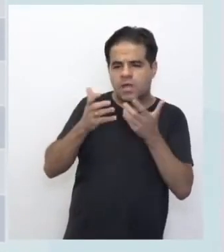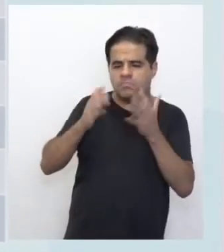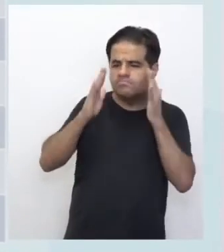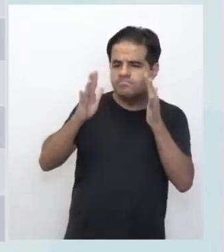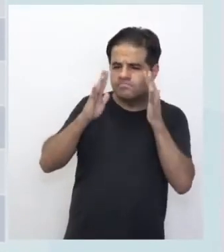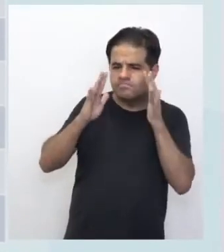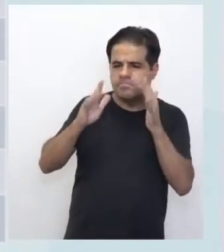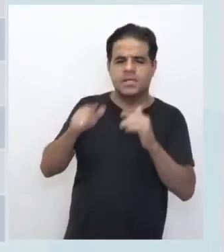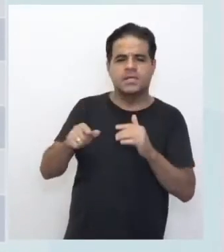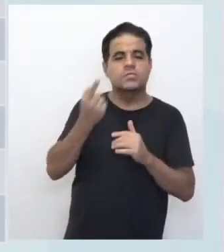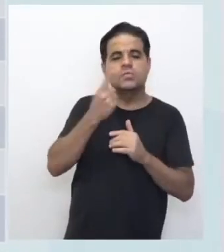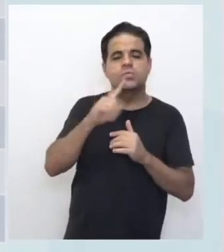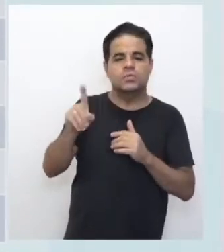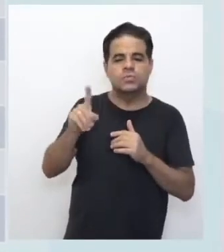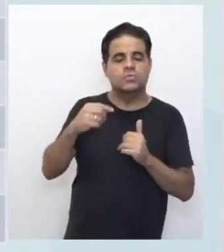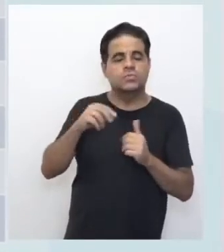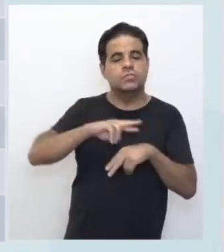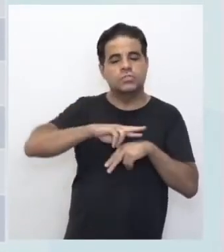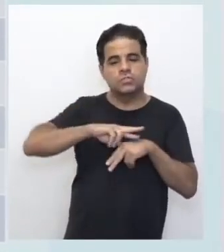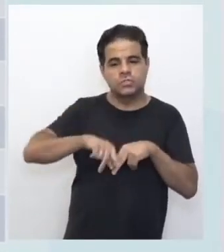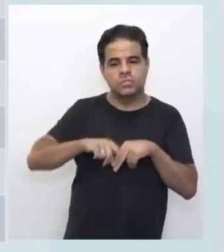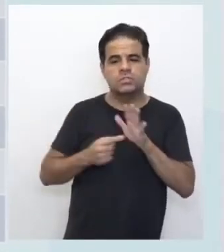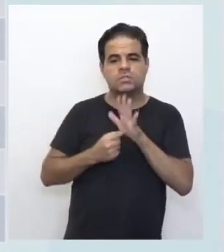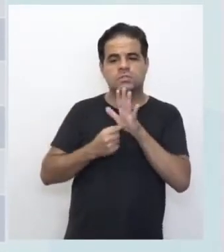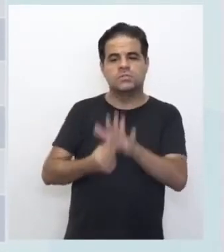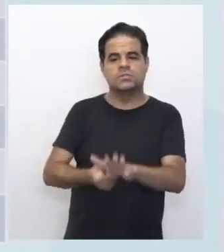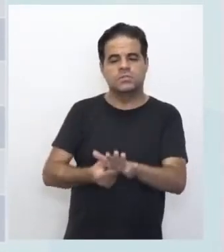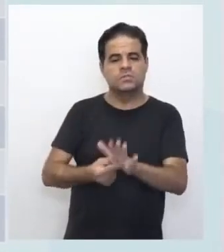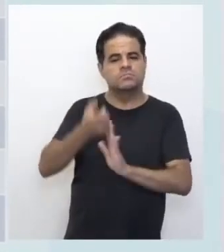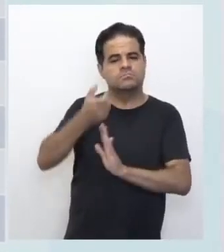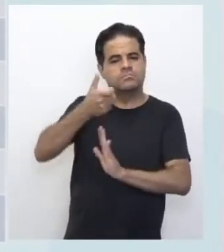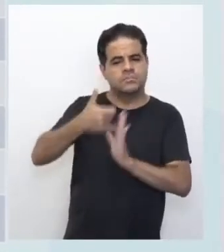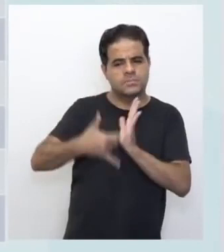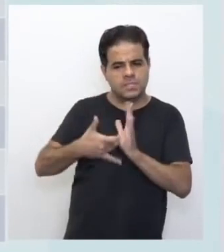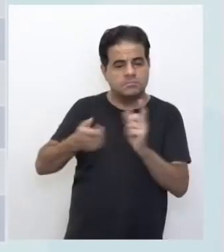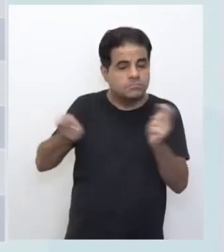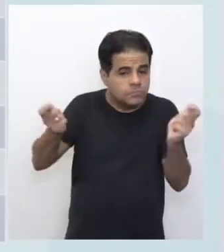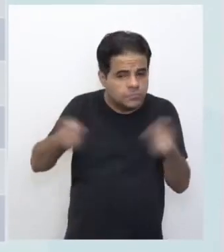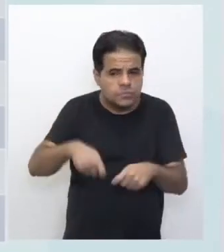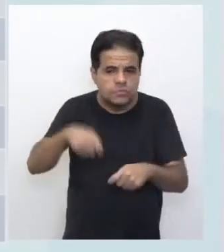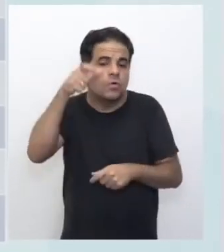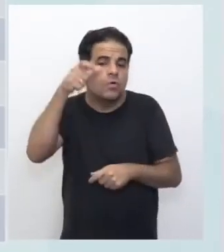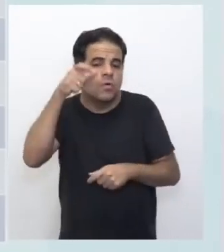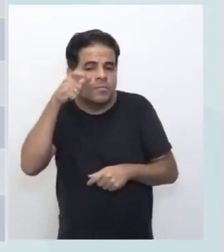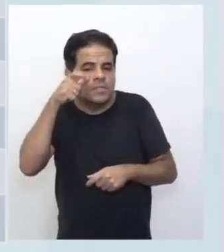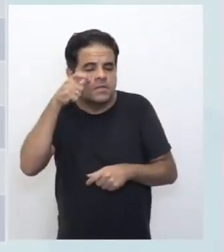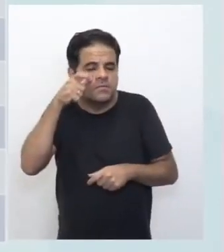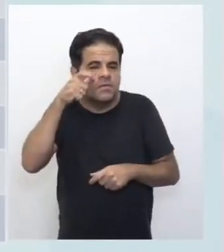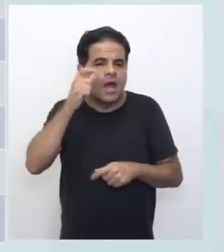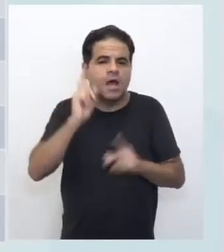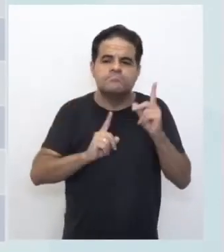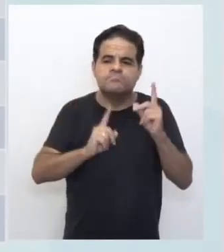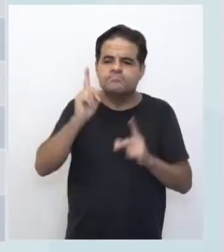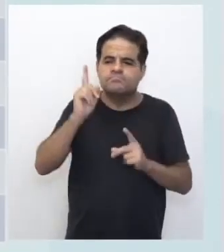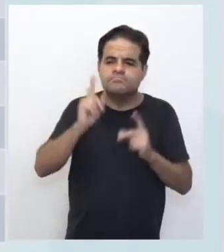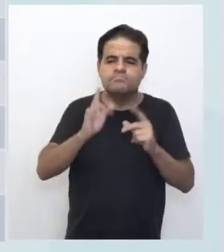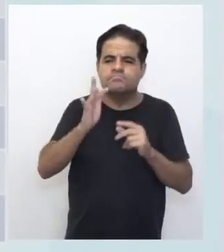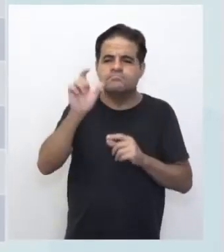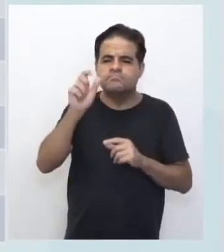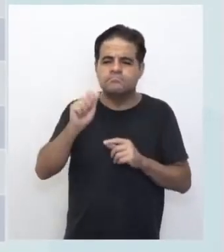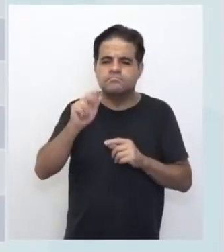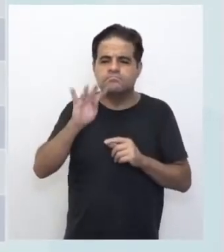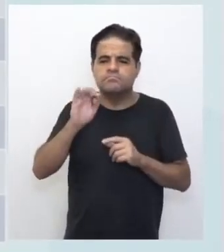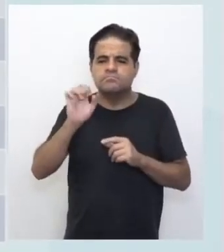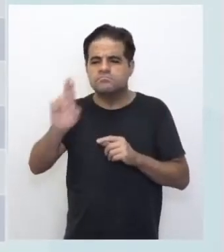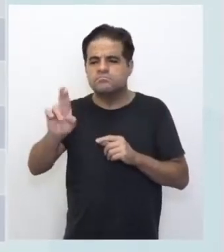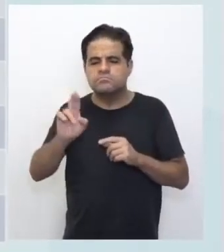Tá bom. E no último, nos gêneros que apresentam predominância de descrição, é possível observar a expressividade do autor? Aí